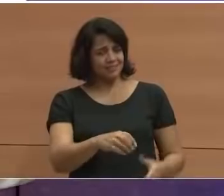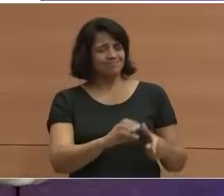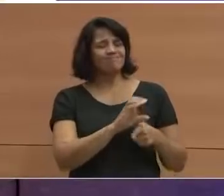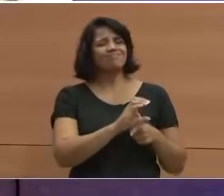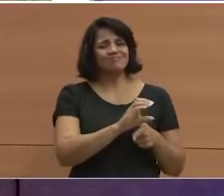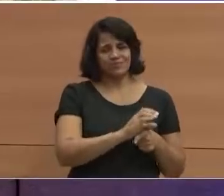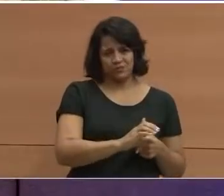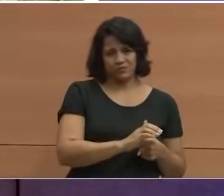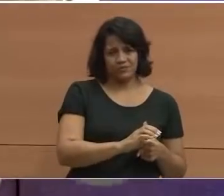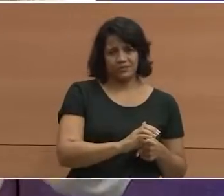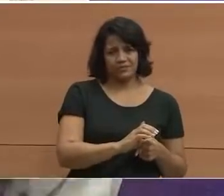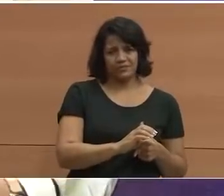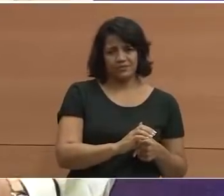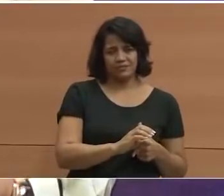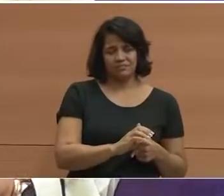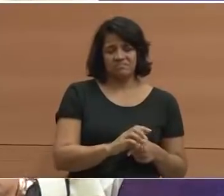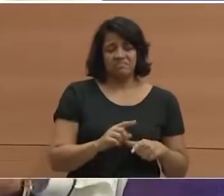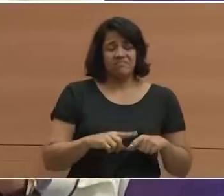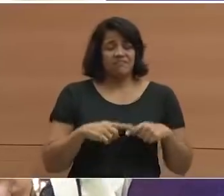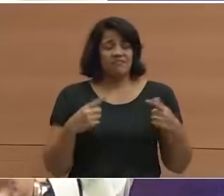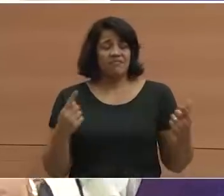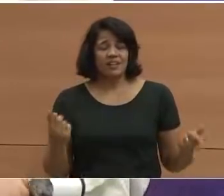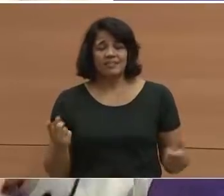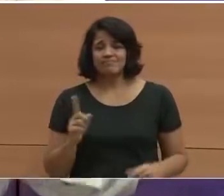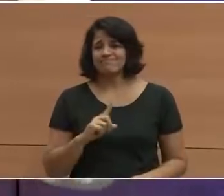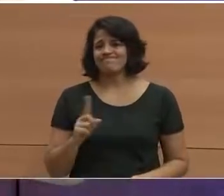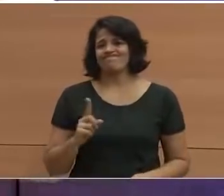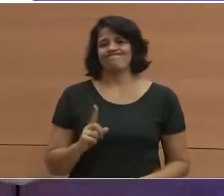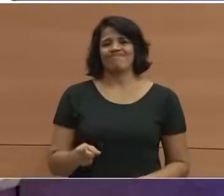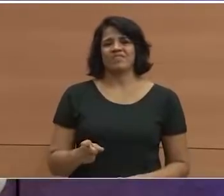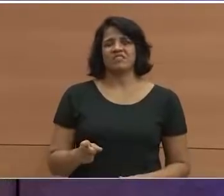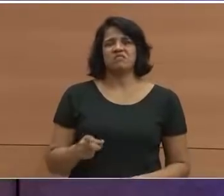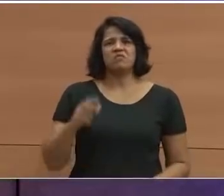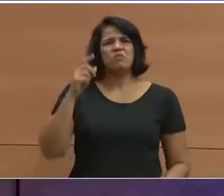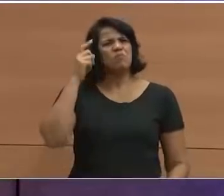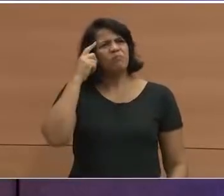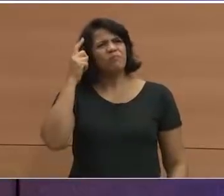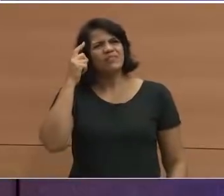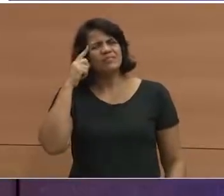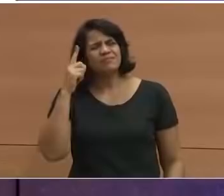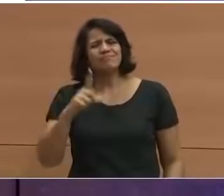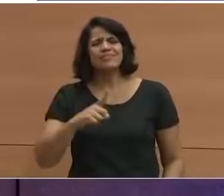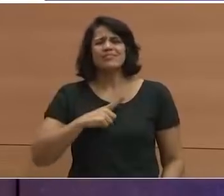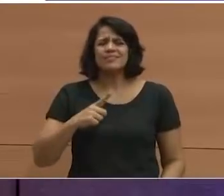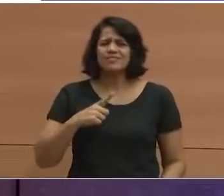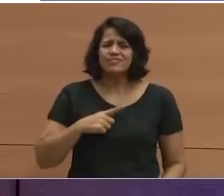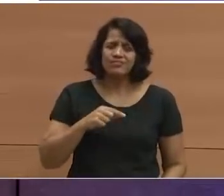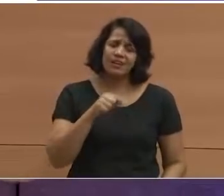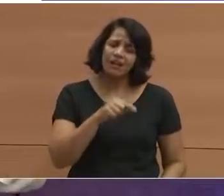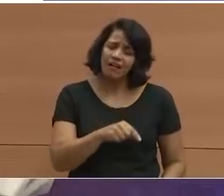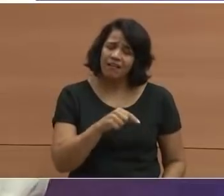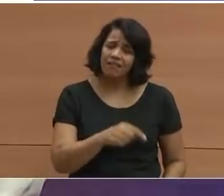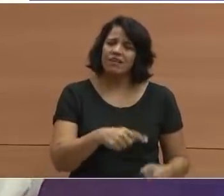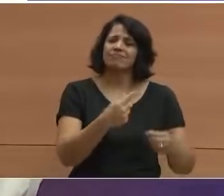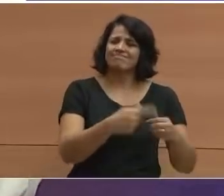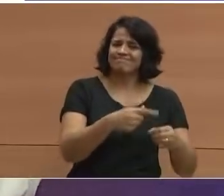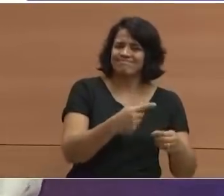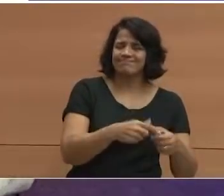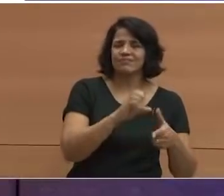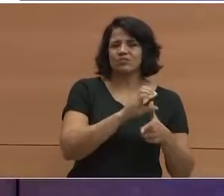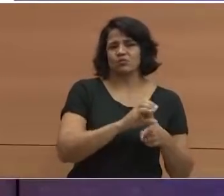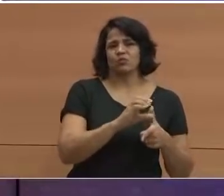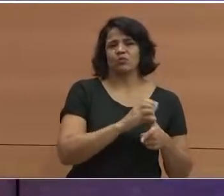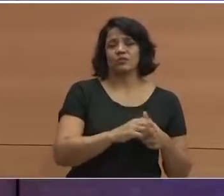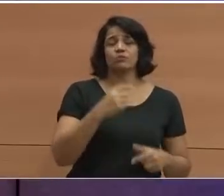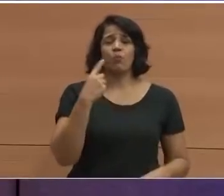e não se preocupando que em Corinto já havia alguém designado por Deus